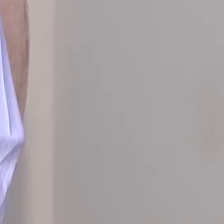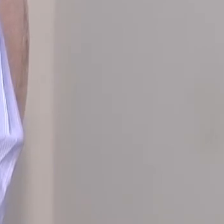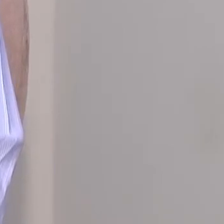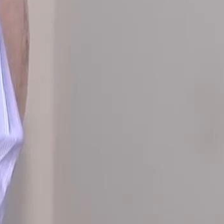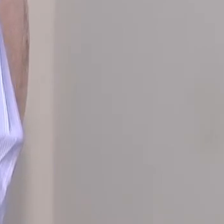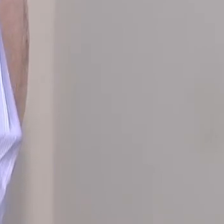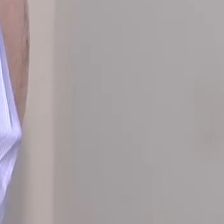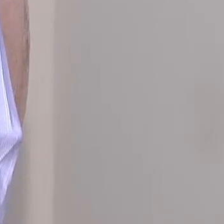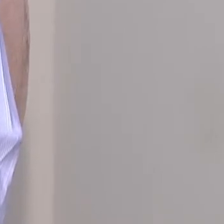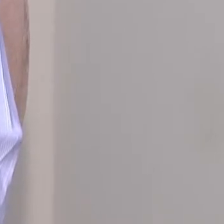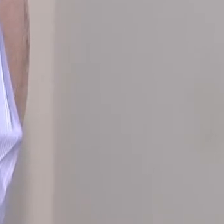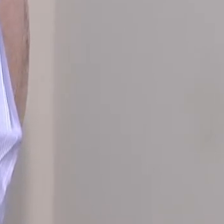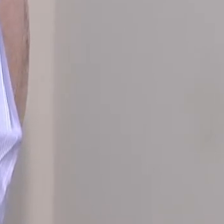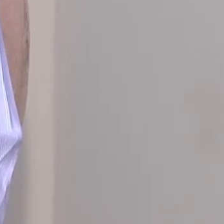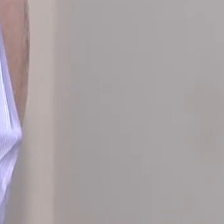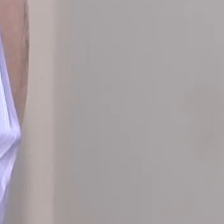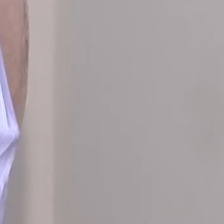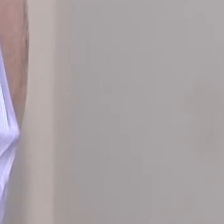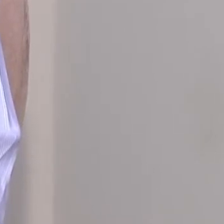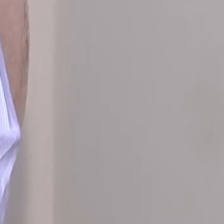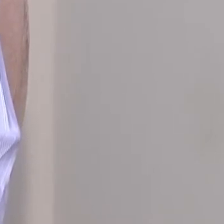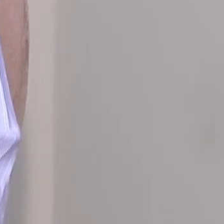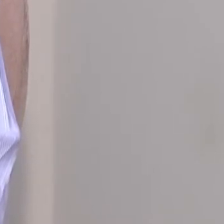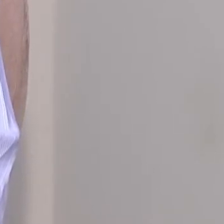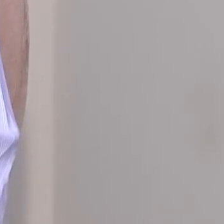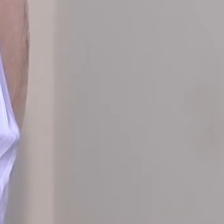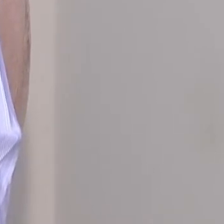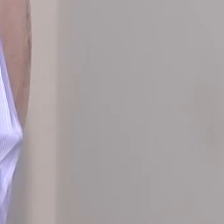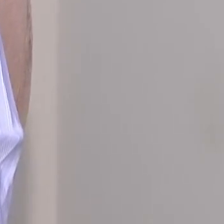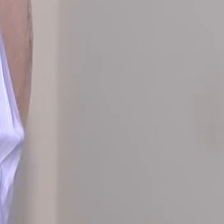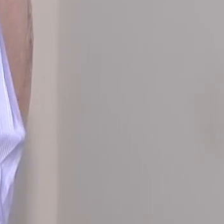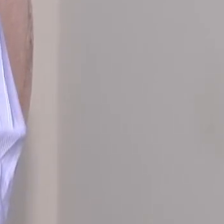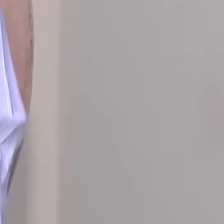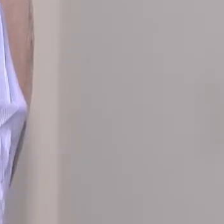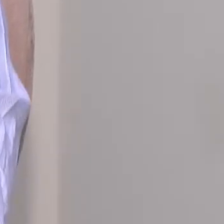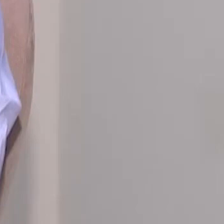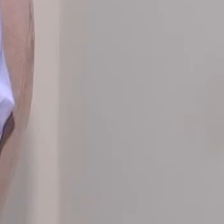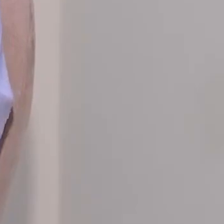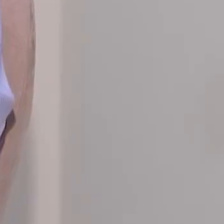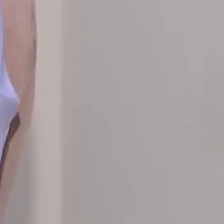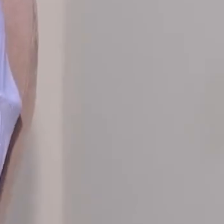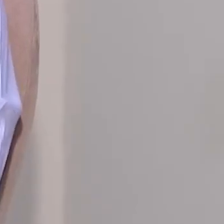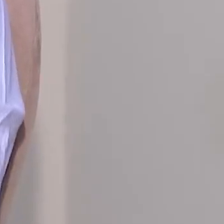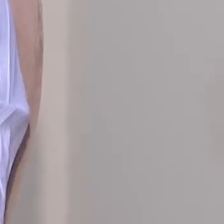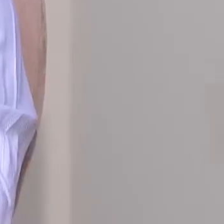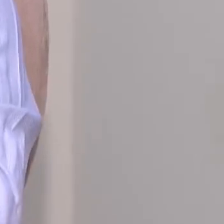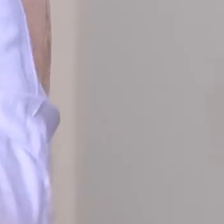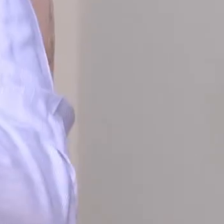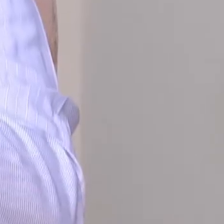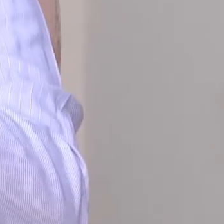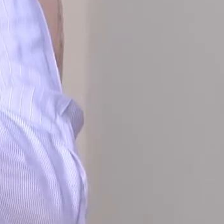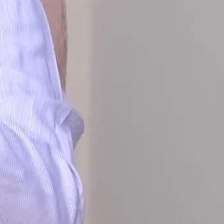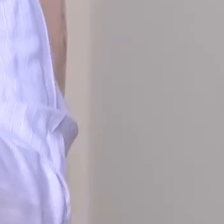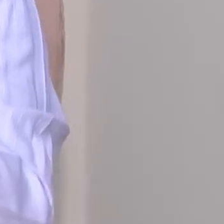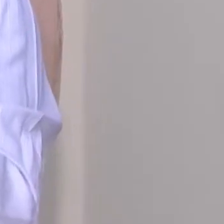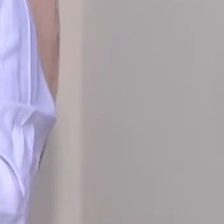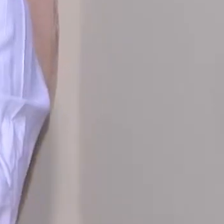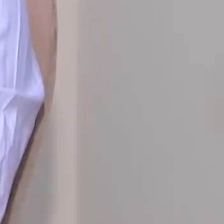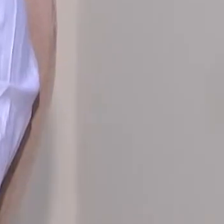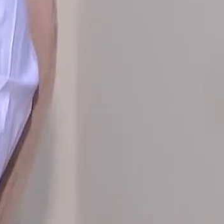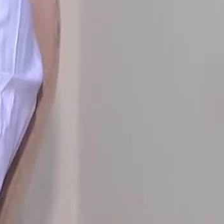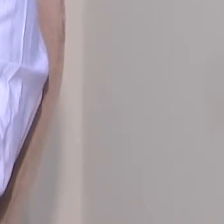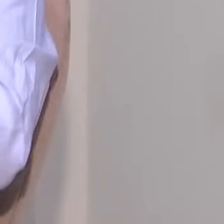a informação ali do que você está gastando, o valor que você está gastando, vai jogando as informações e o sistema ele